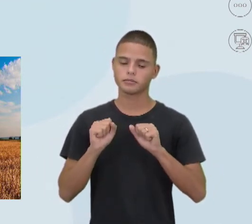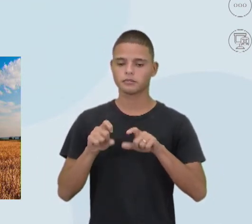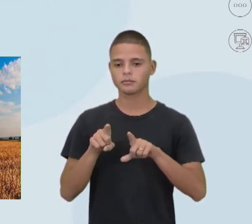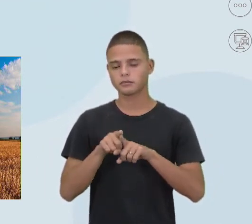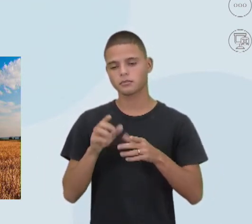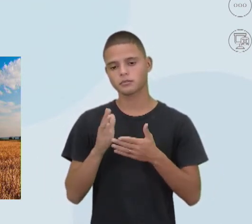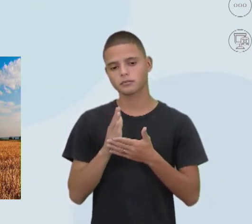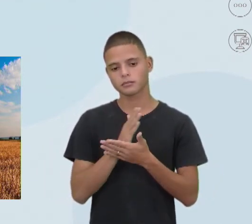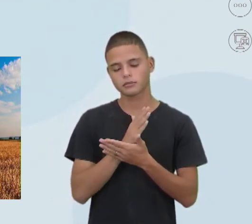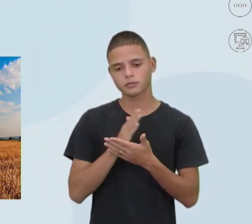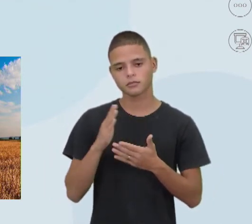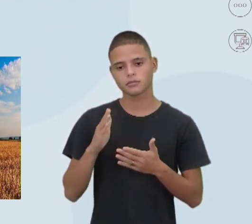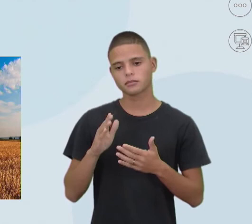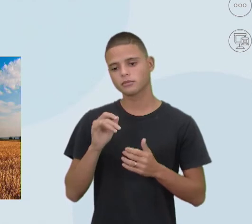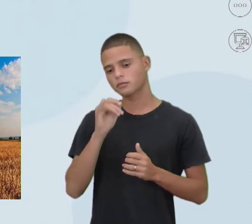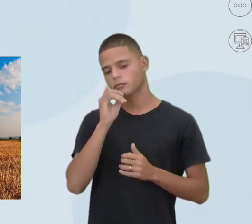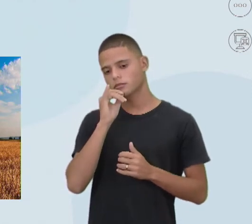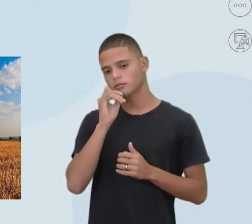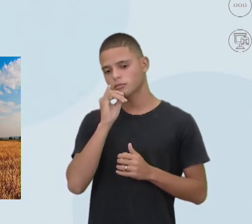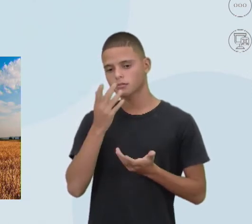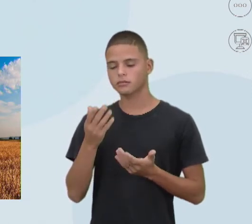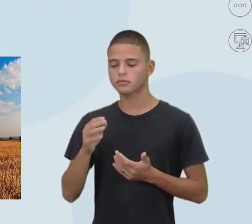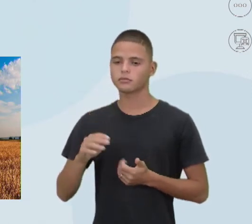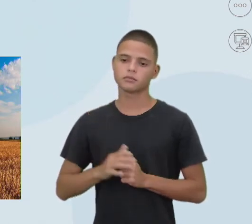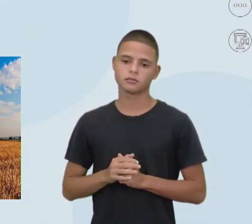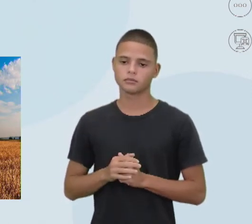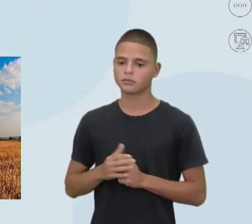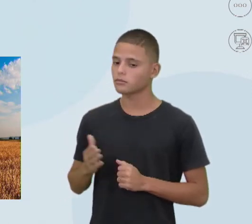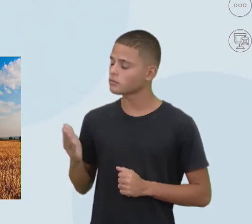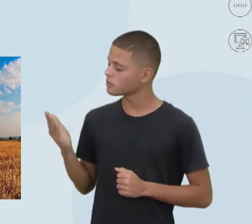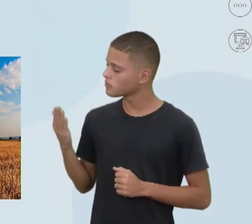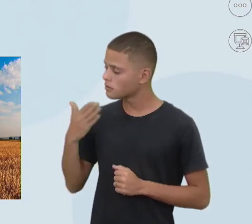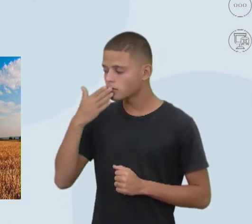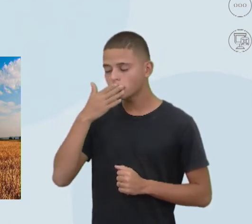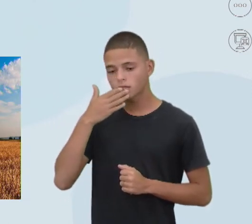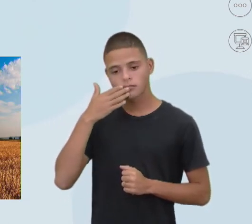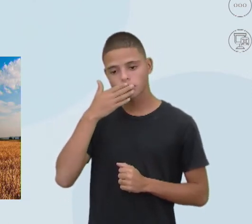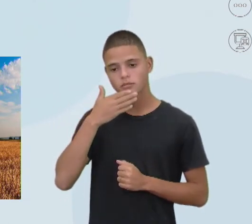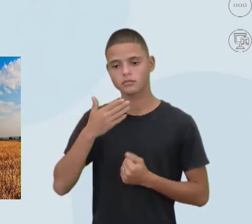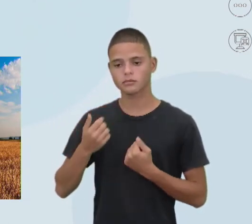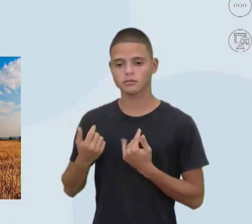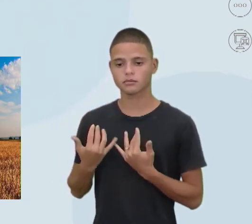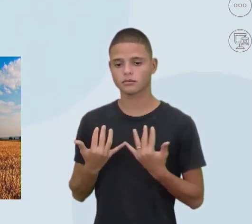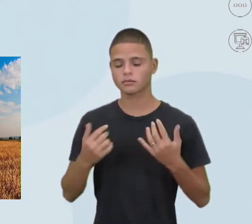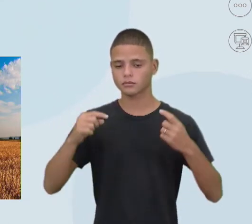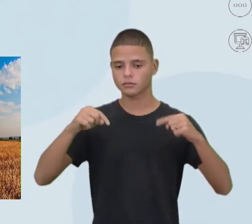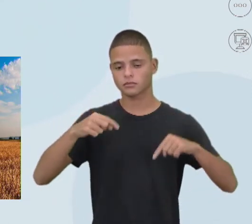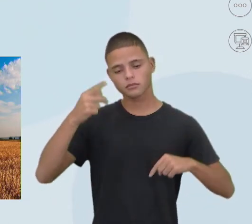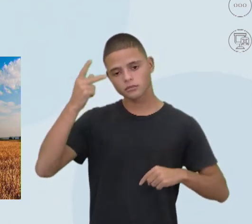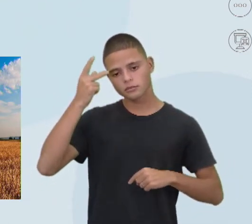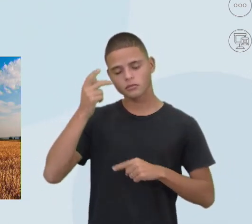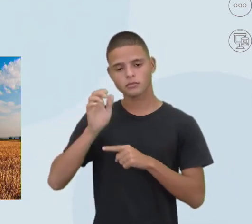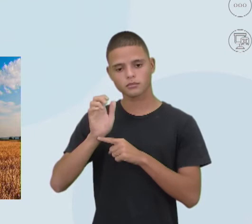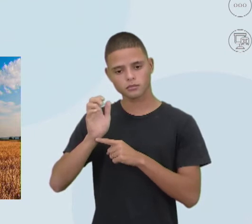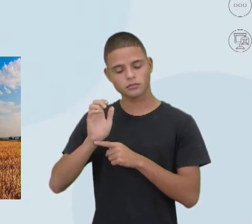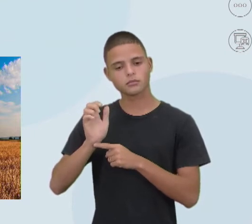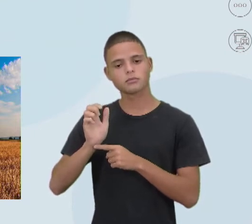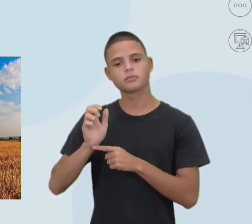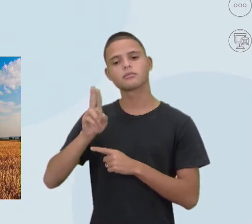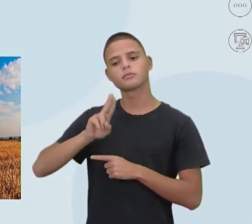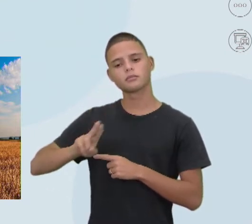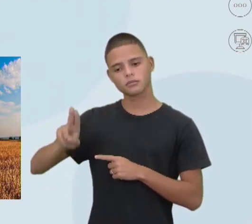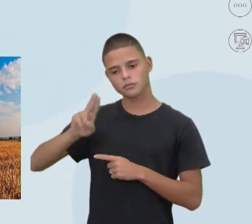agrícolas, né? Que o maior exemplo é o bagaço e a palha de cana-de-açúcar, principalmente aqui no estado de São Paulo. E